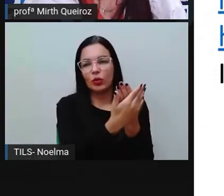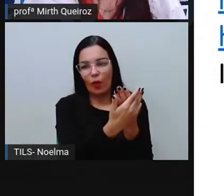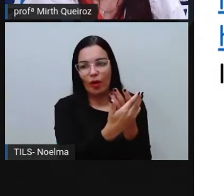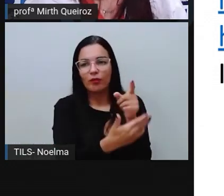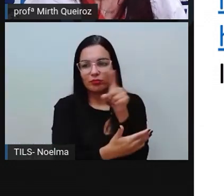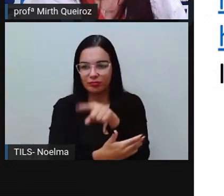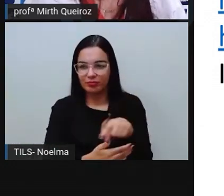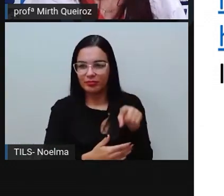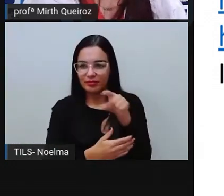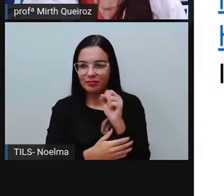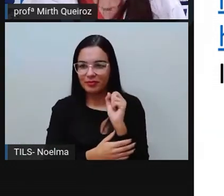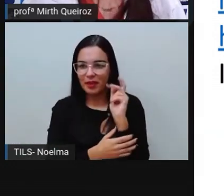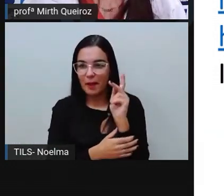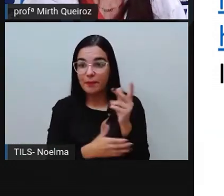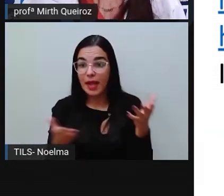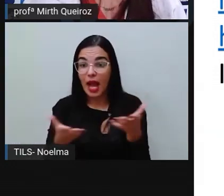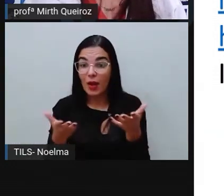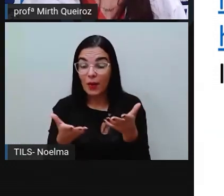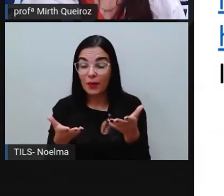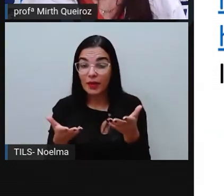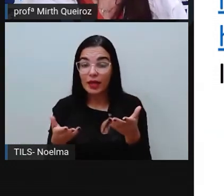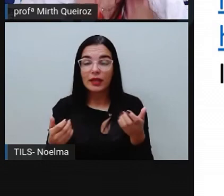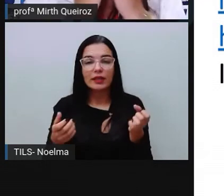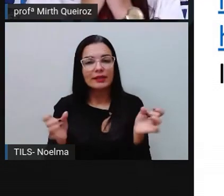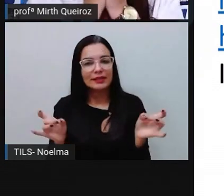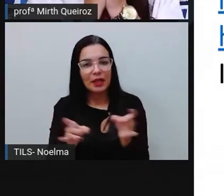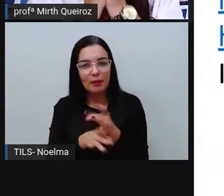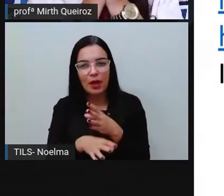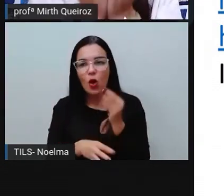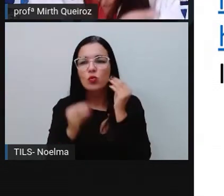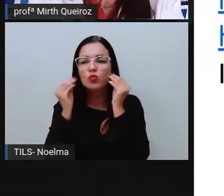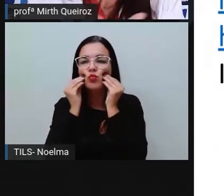de vocês, certo? Nós vamos ficando por aqui.